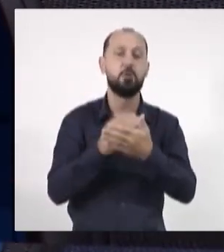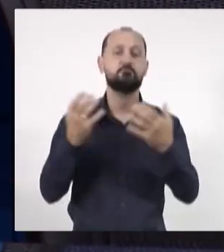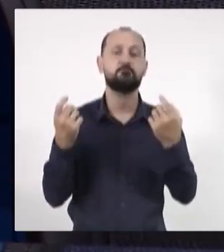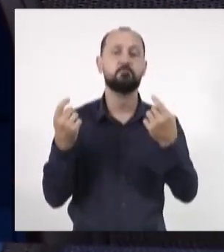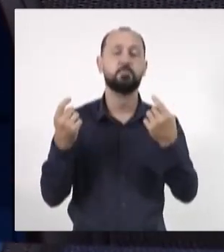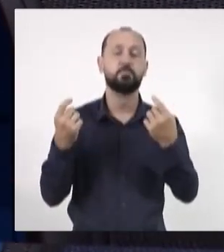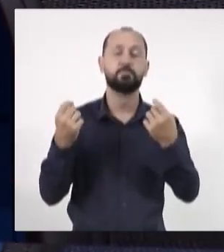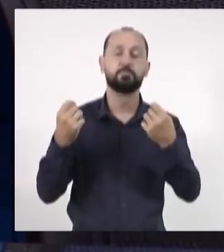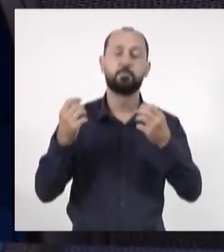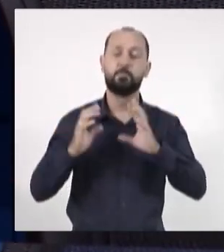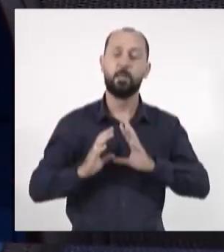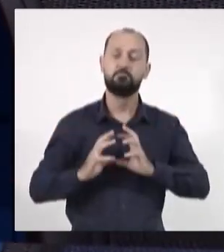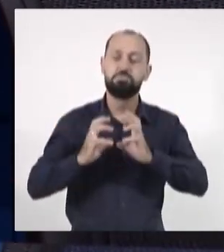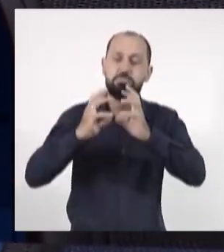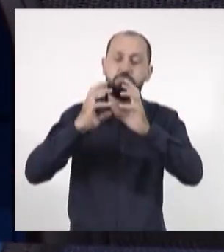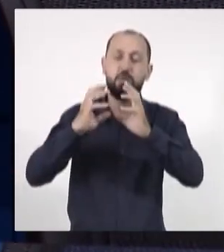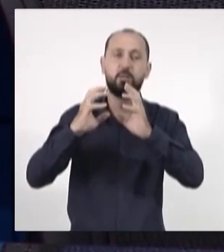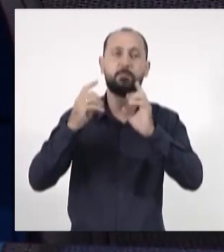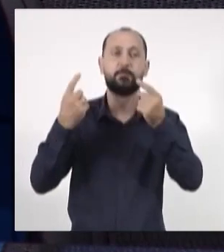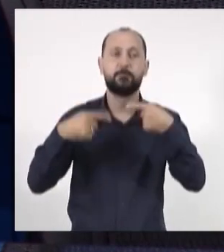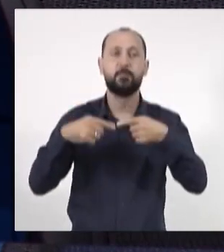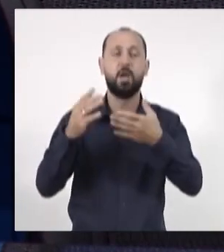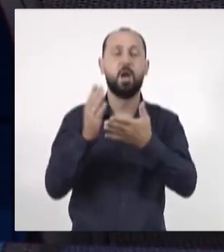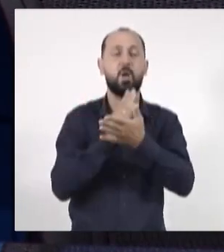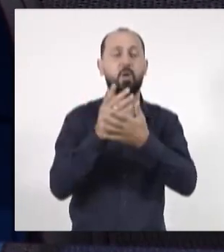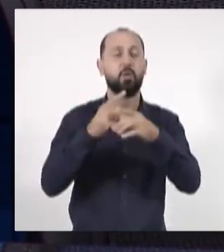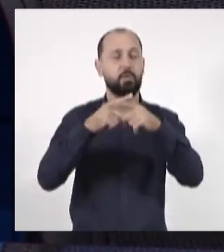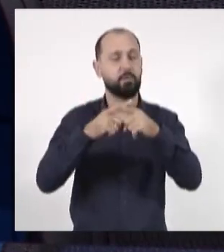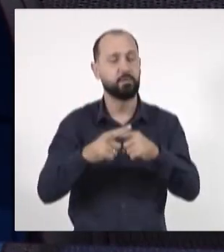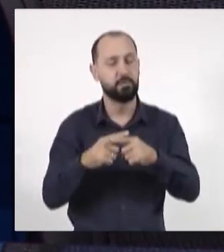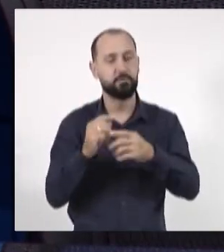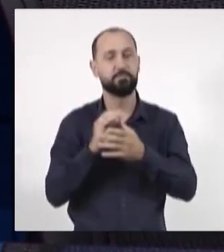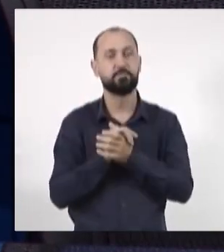que teve nos últimos anos,